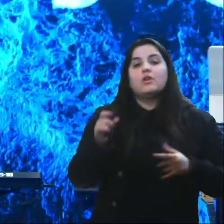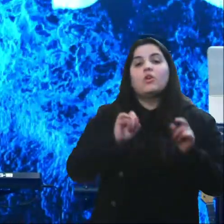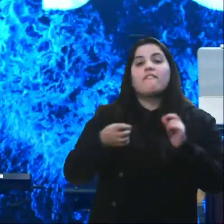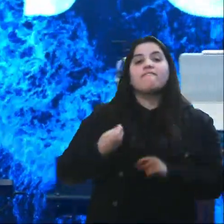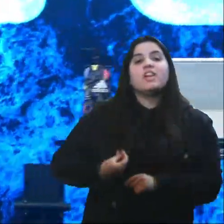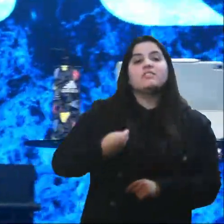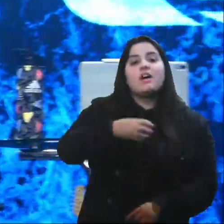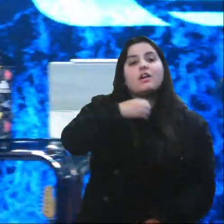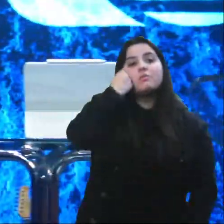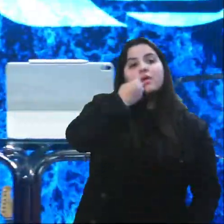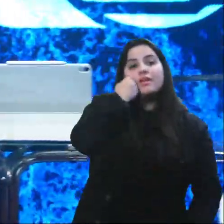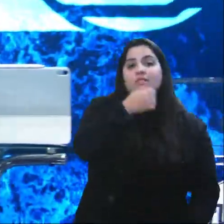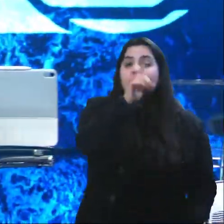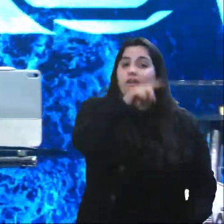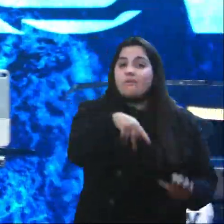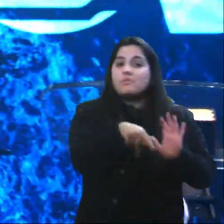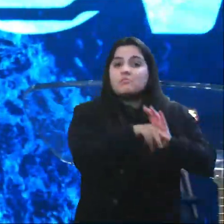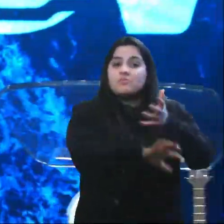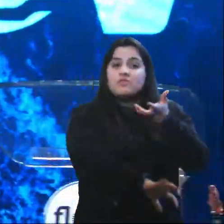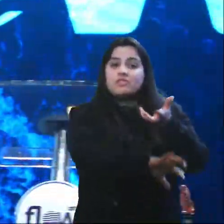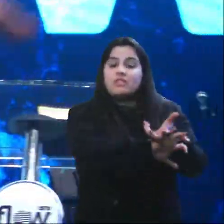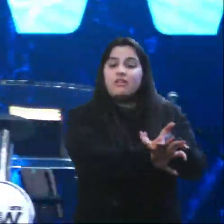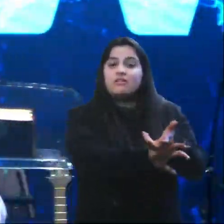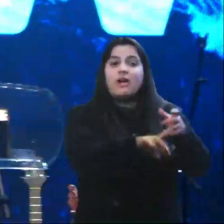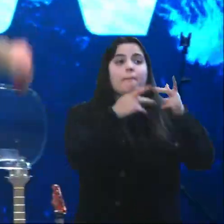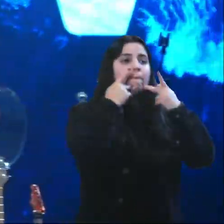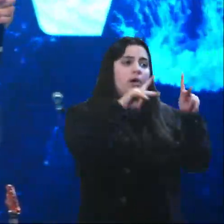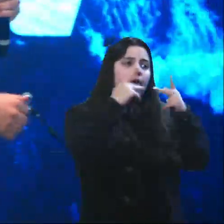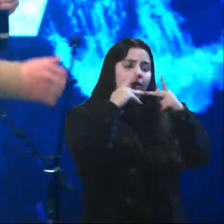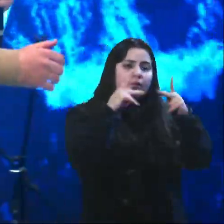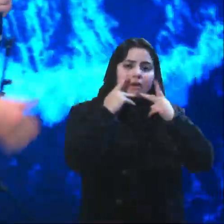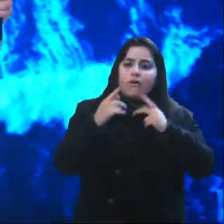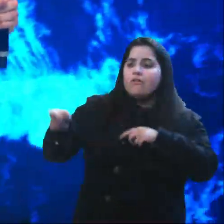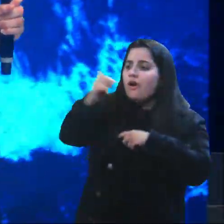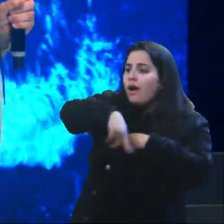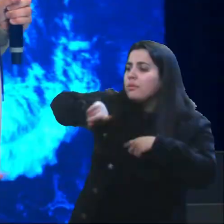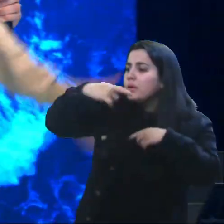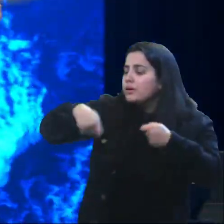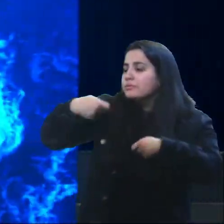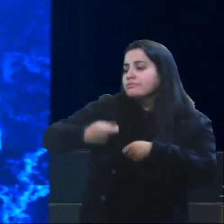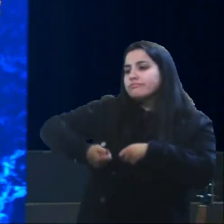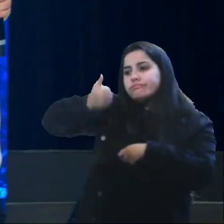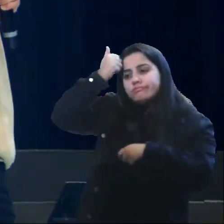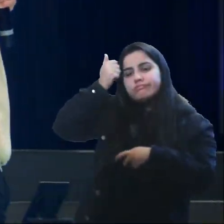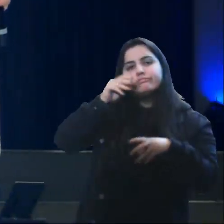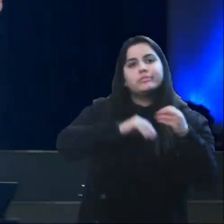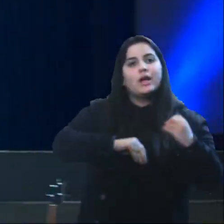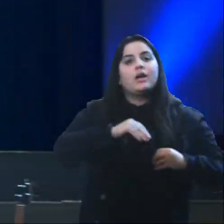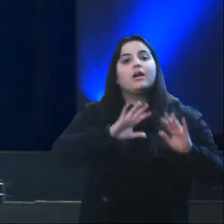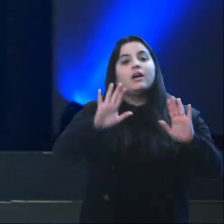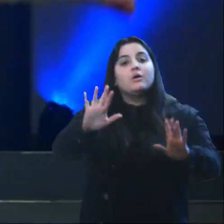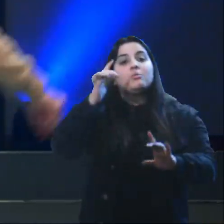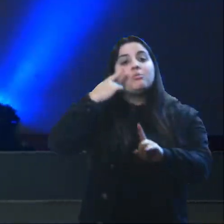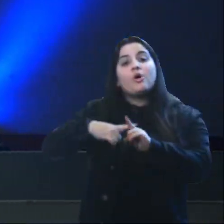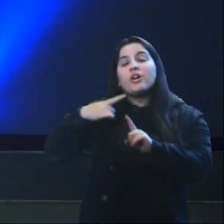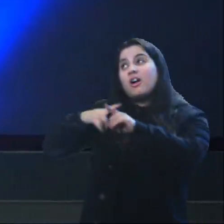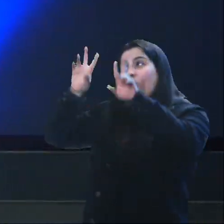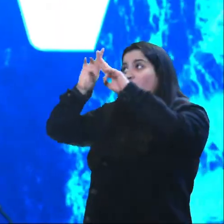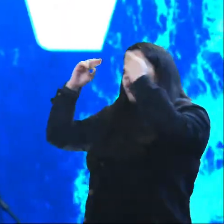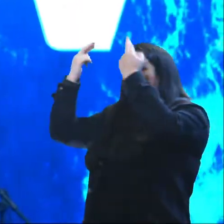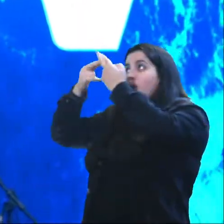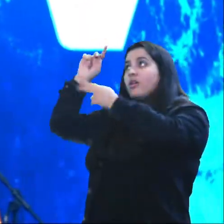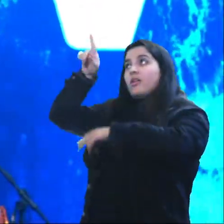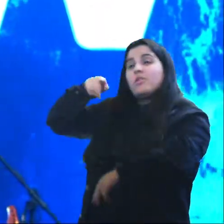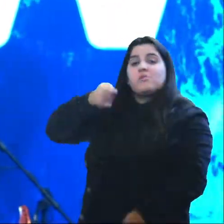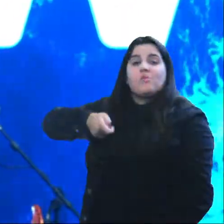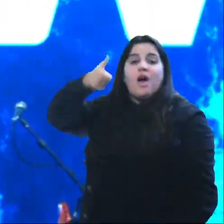deserto, pregando para as pessoas se arrependerem dos pecados dela, porque o reino estava próximo. E mais,